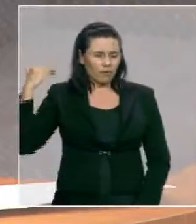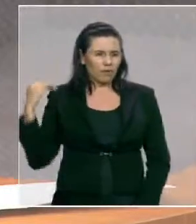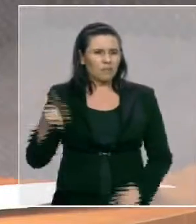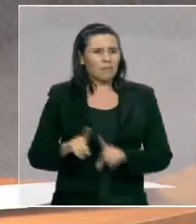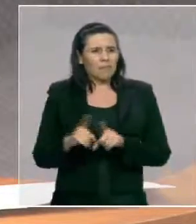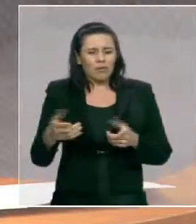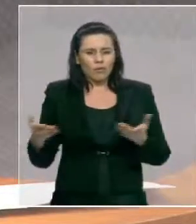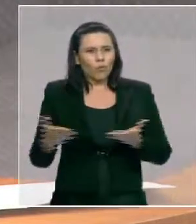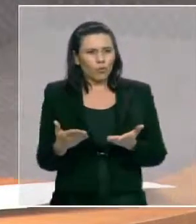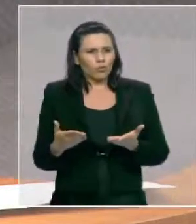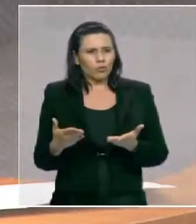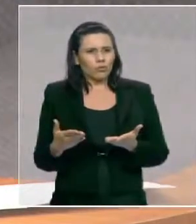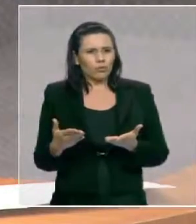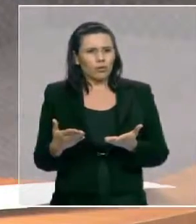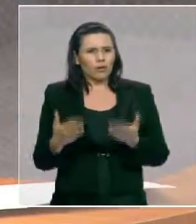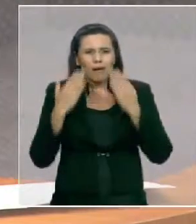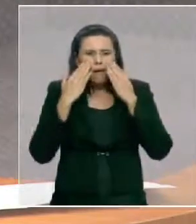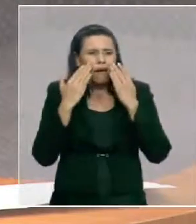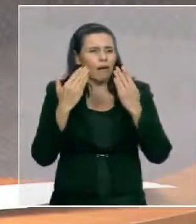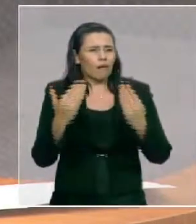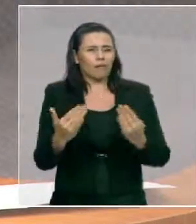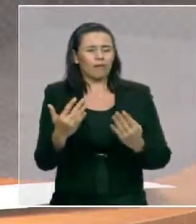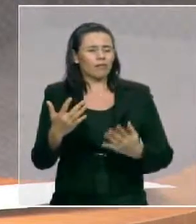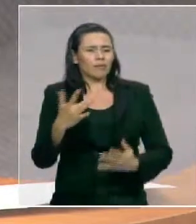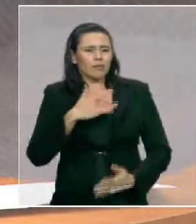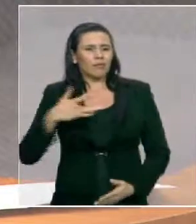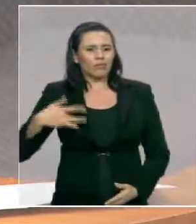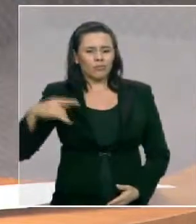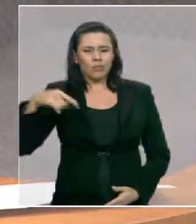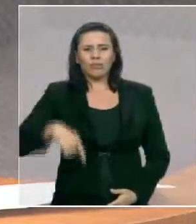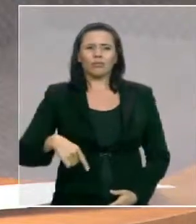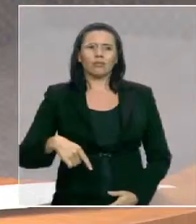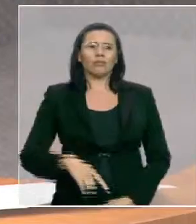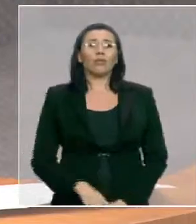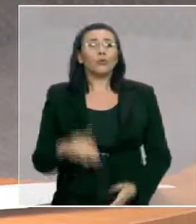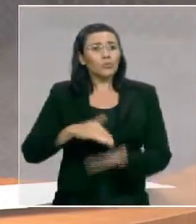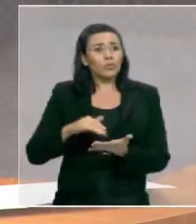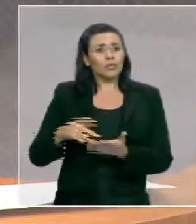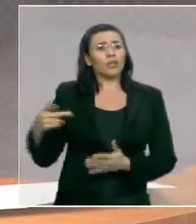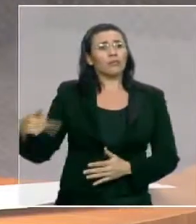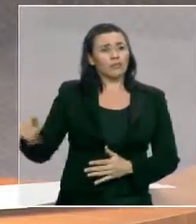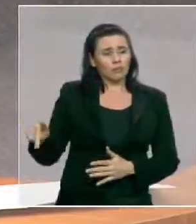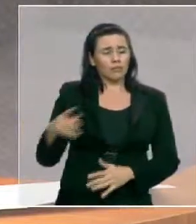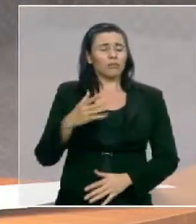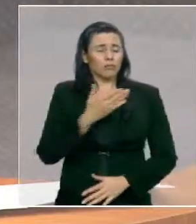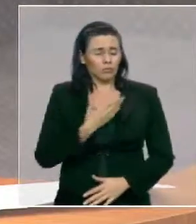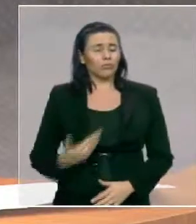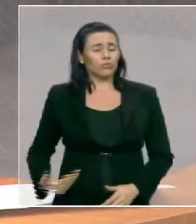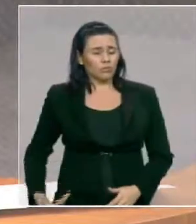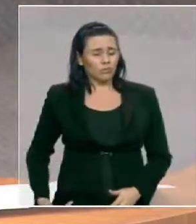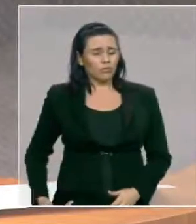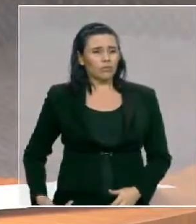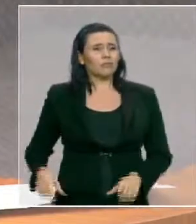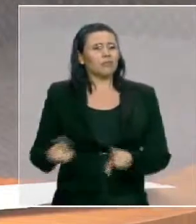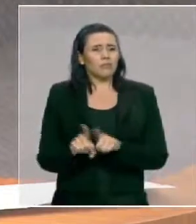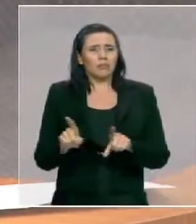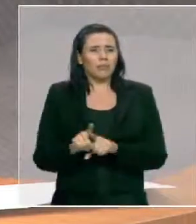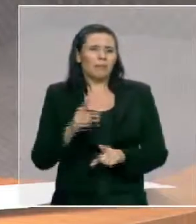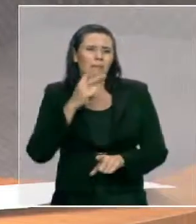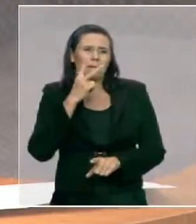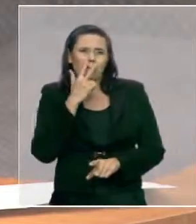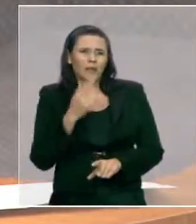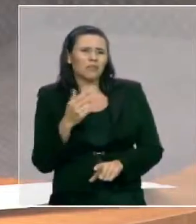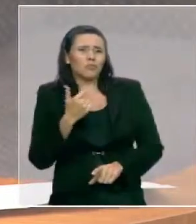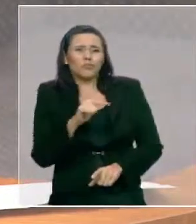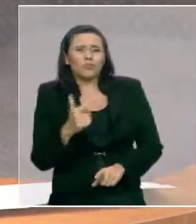O secretário dele já mostrou que não tem condições de permanecer à frente da Secretaria de Saúde, que é humanamente impossível ele